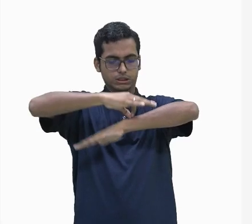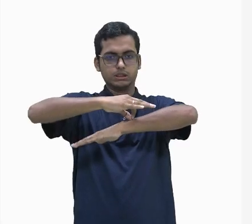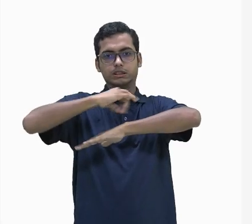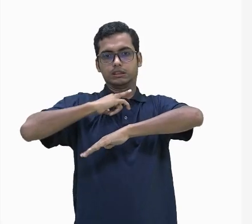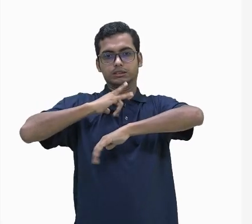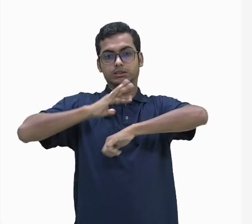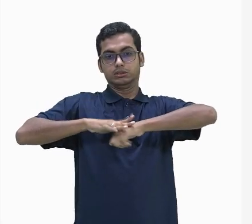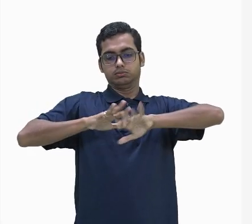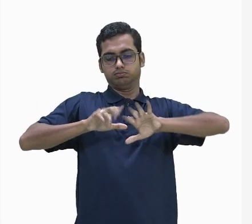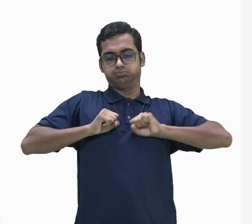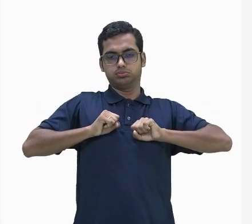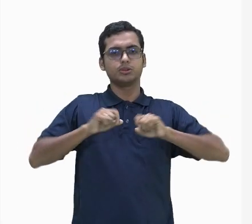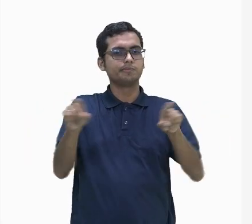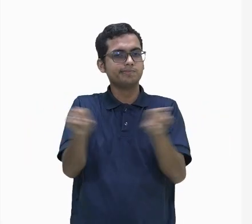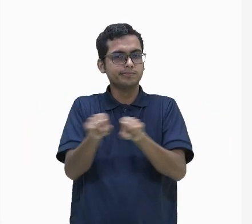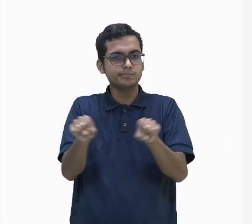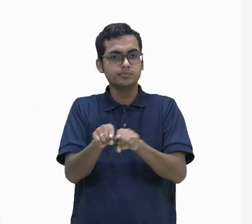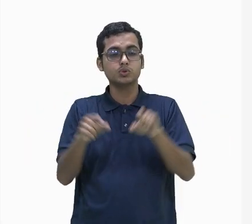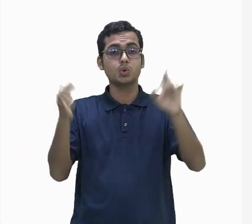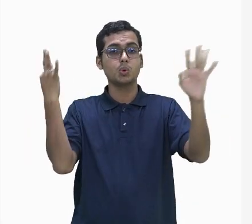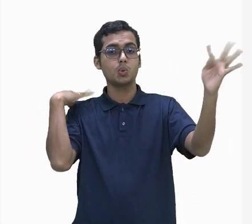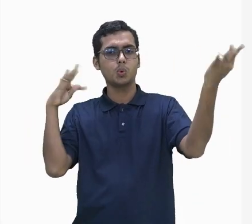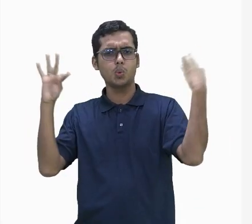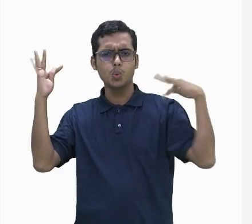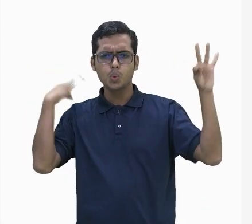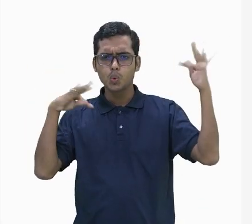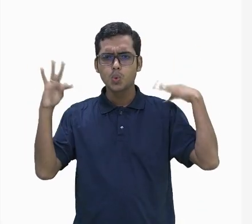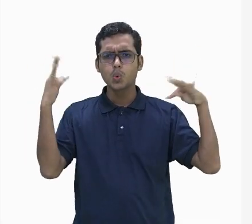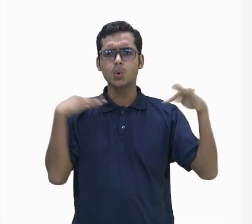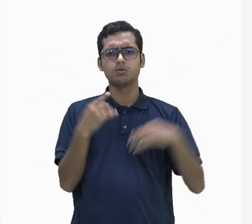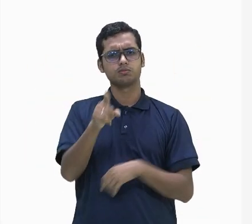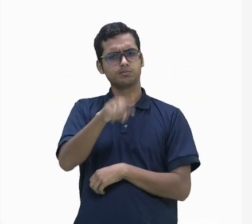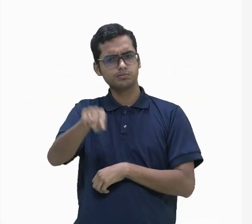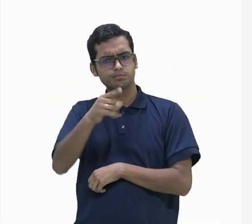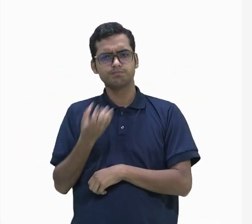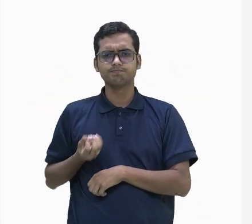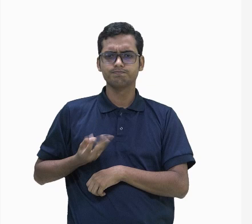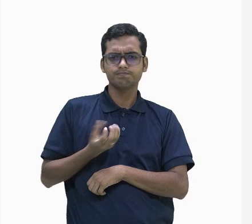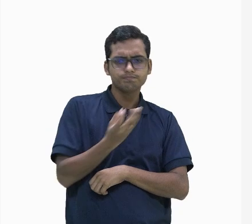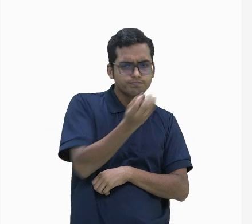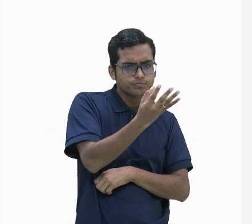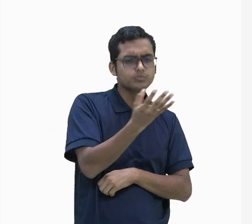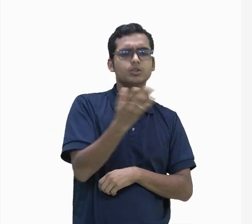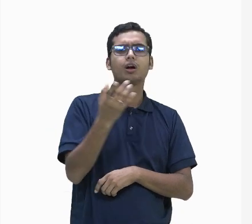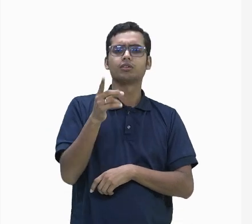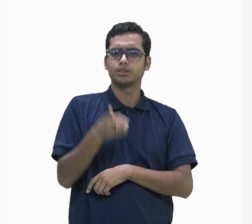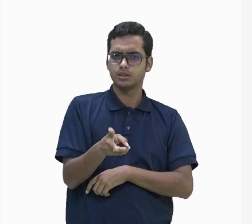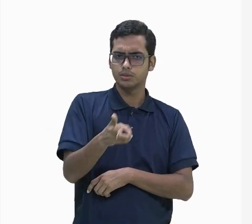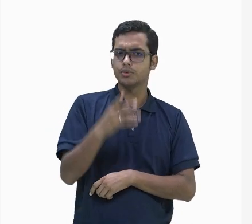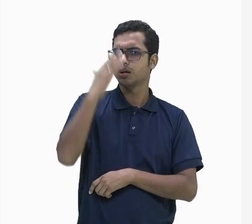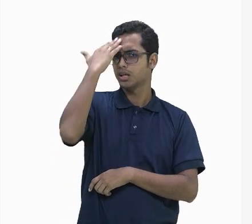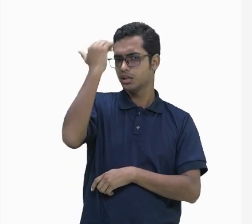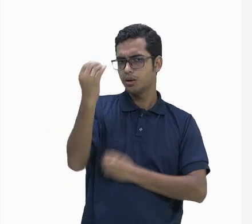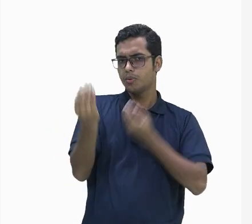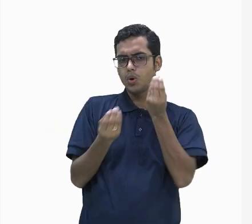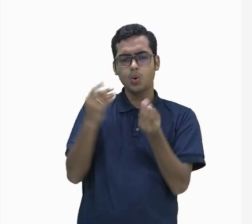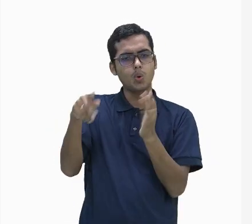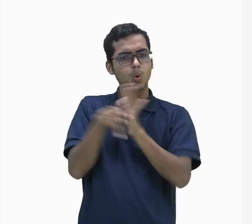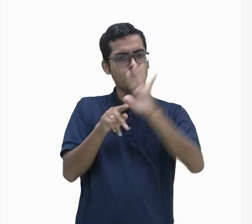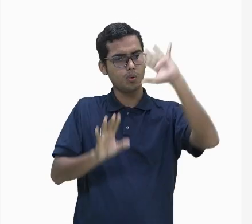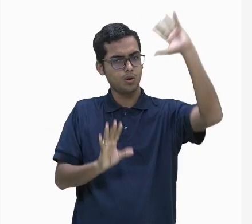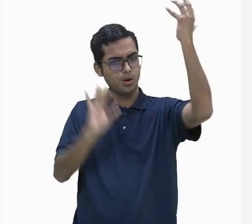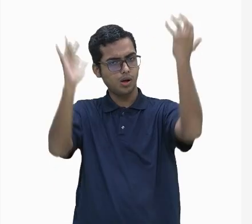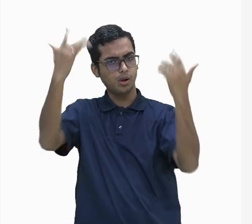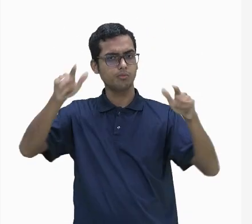no turismo, porque quando você vai decidir fazer uma viagem, você procura ali saber o clima do local que você